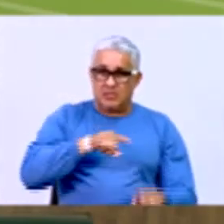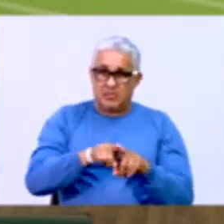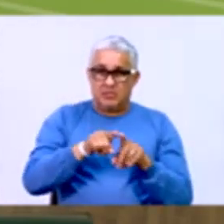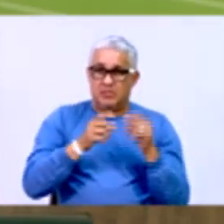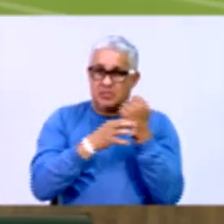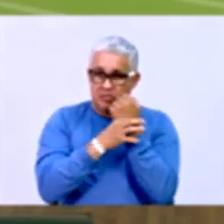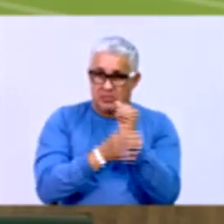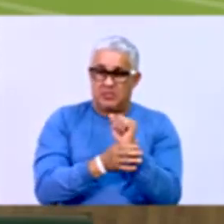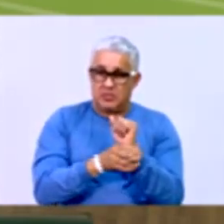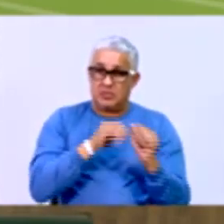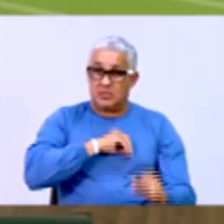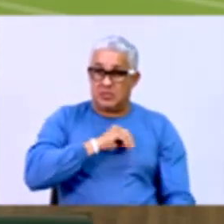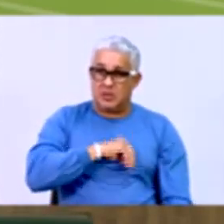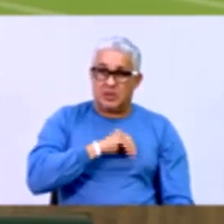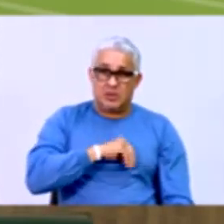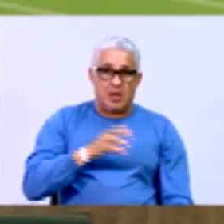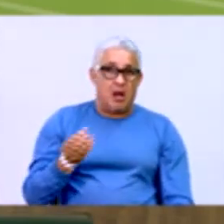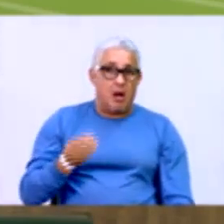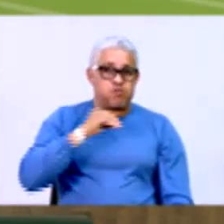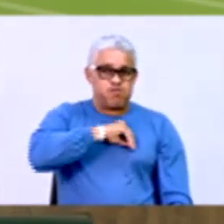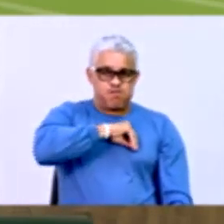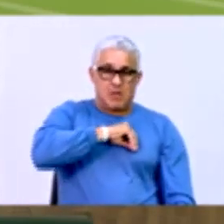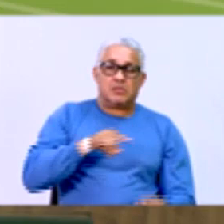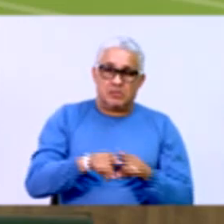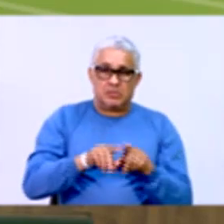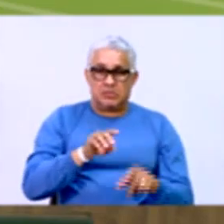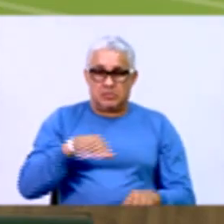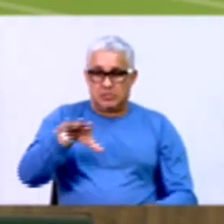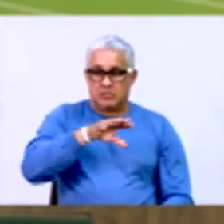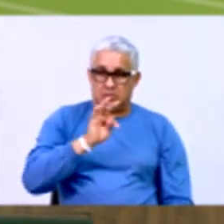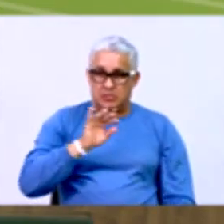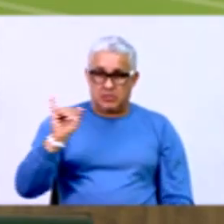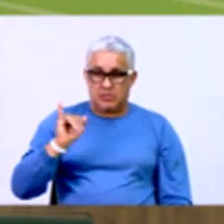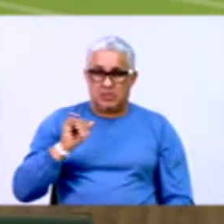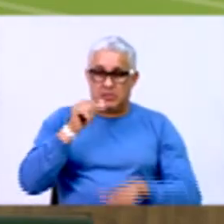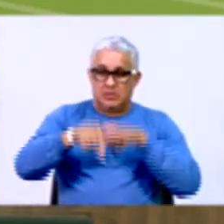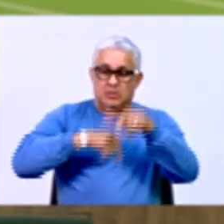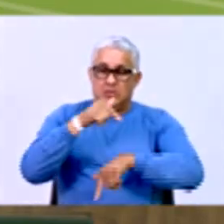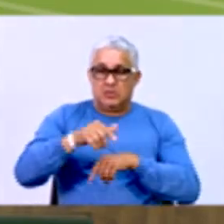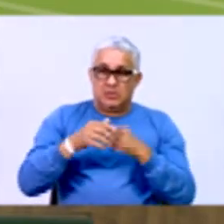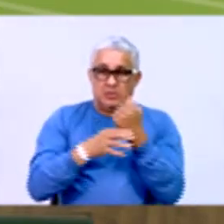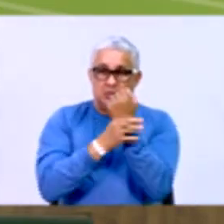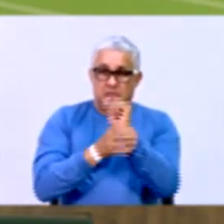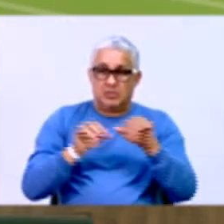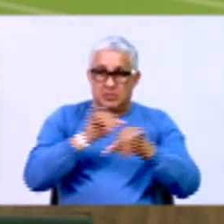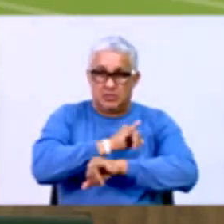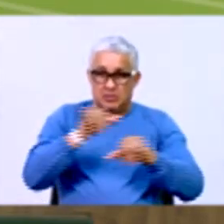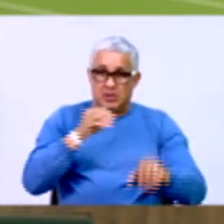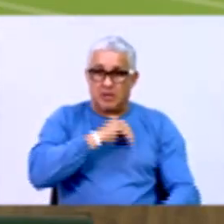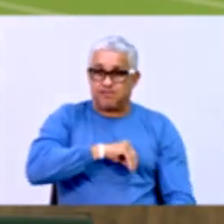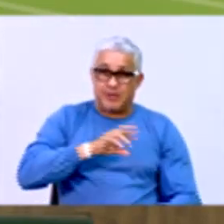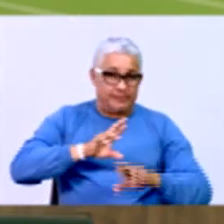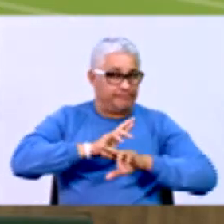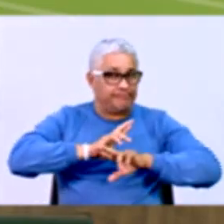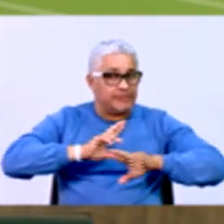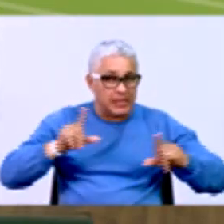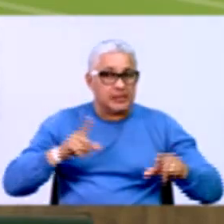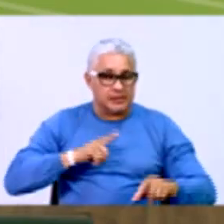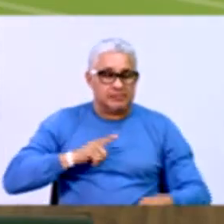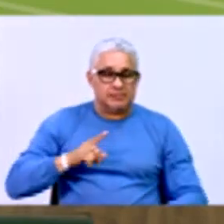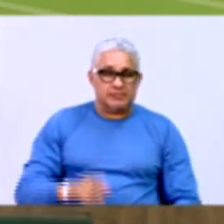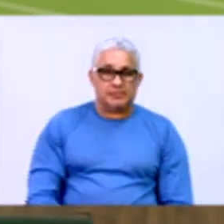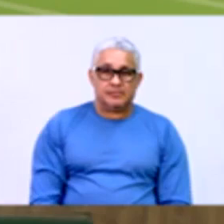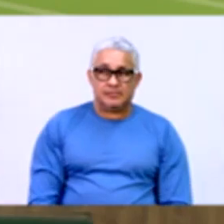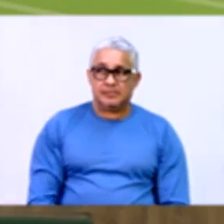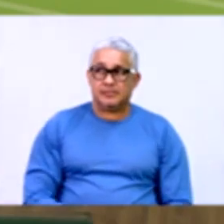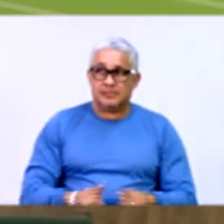eles são salários altíssimos, inclusive na área de TI, quem trabalha com segurança e informação tem um salário diferenciado sim, professor, né?